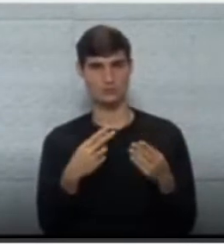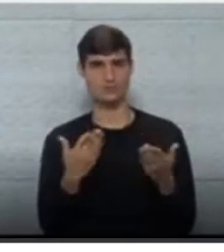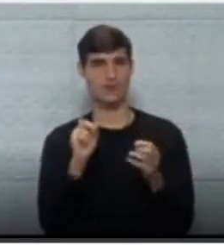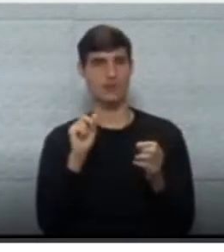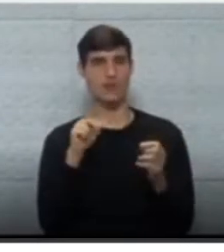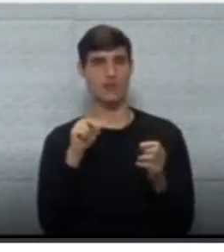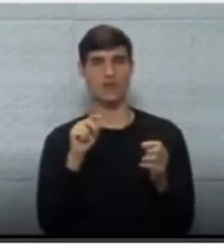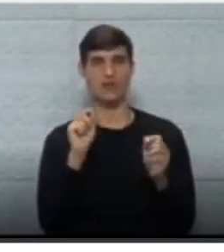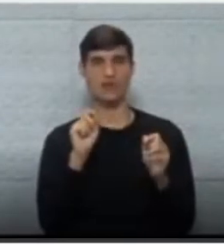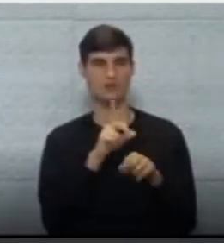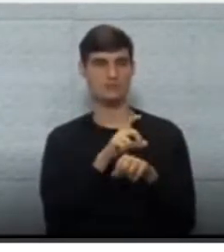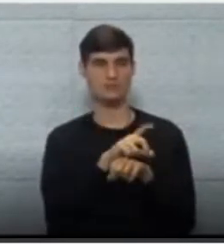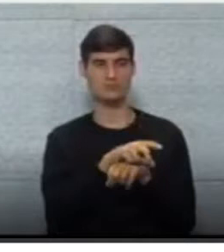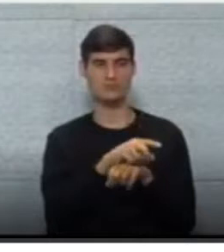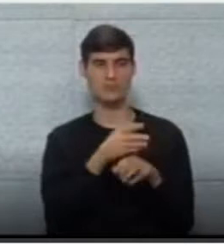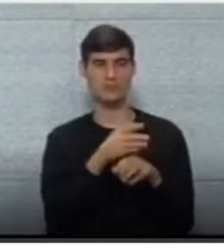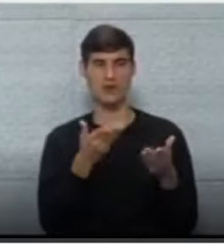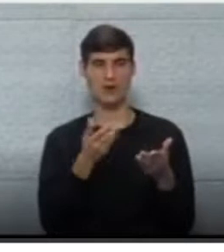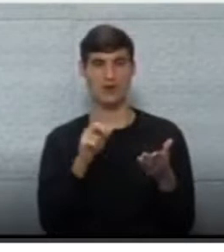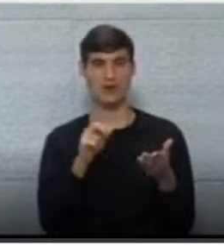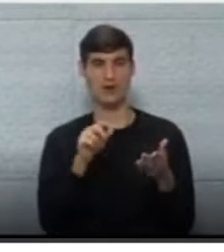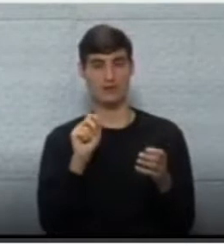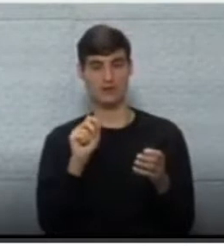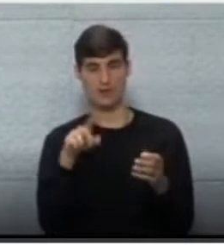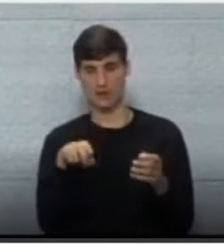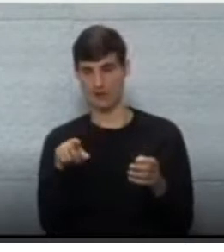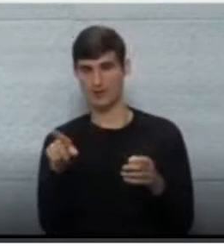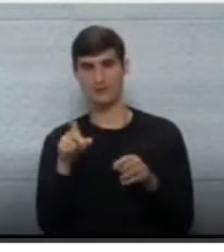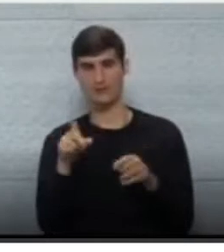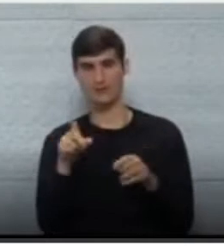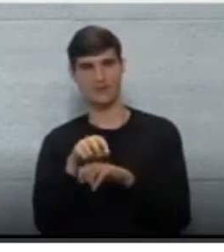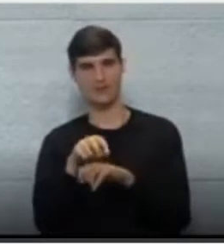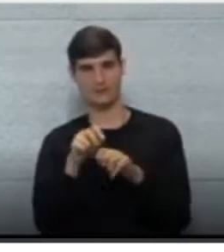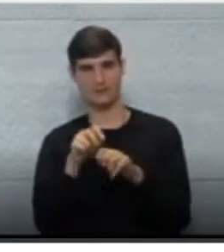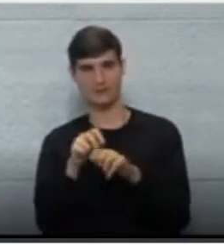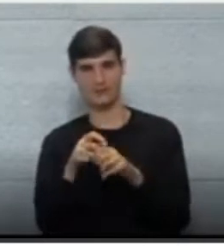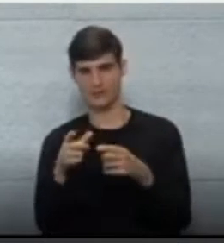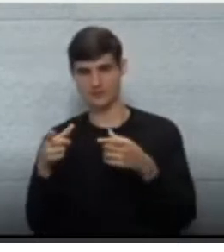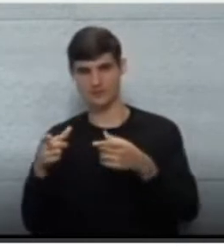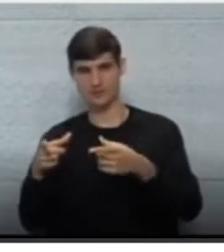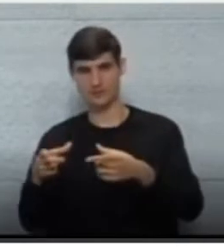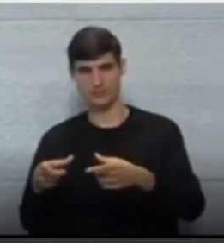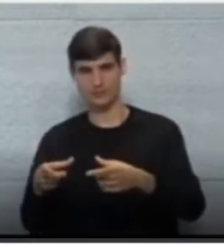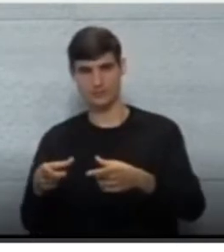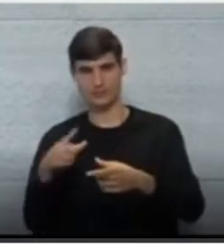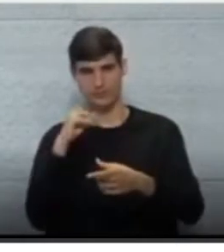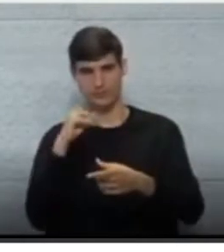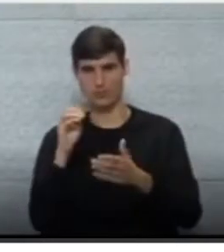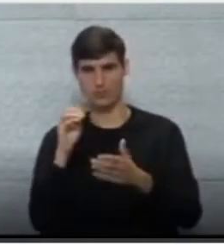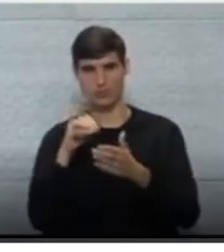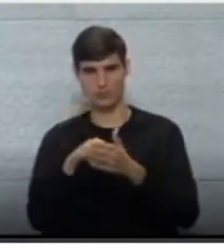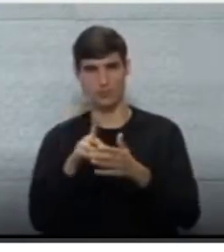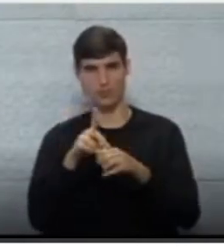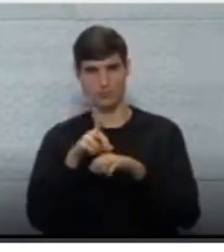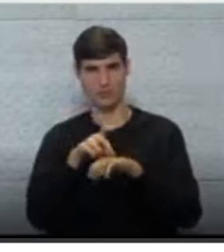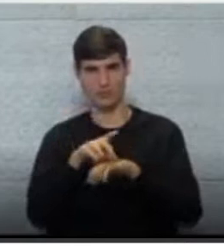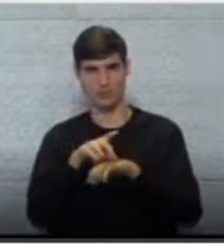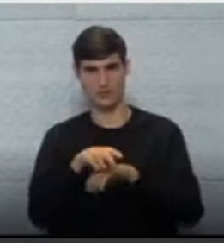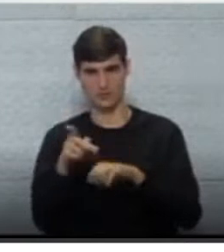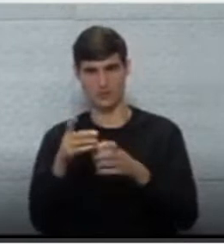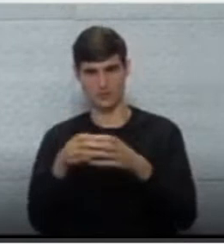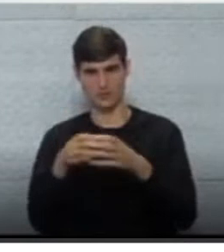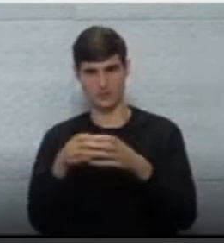que bactérias? As bactérias que a gente acabou de fazer a inoculação. A gente colocou essas bactérias aí